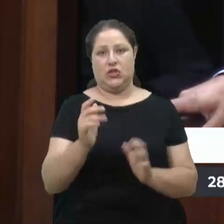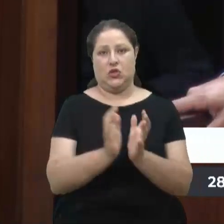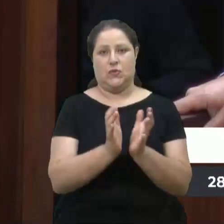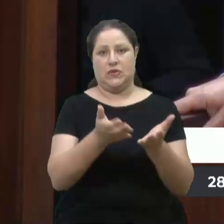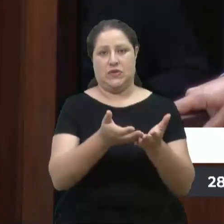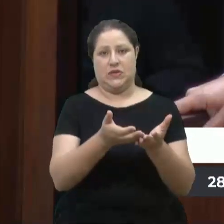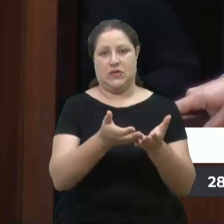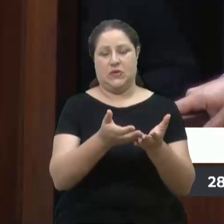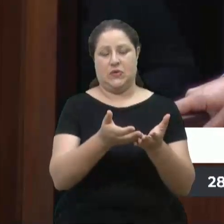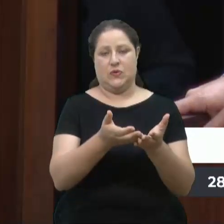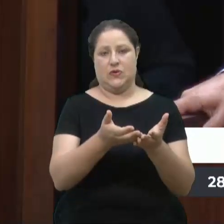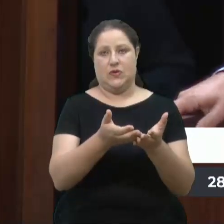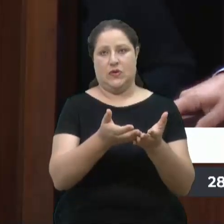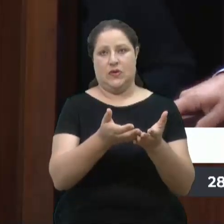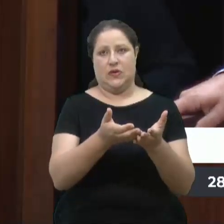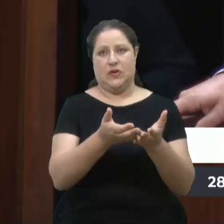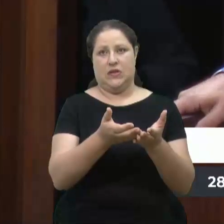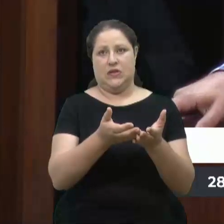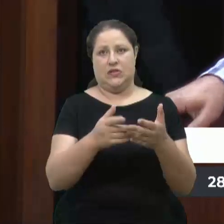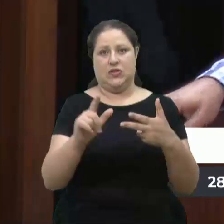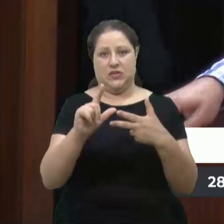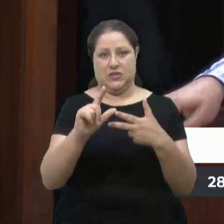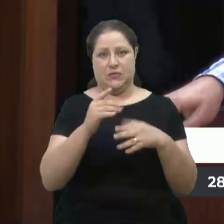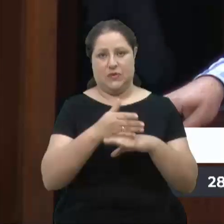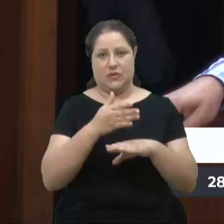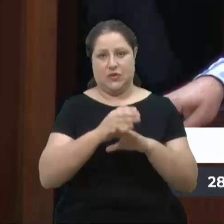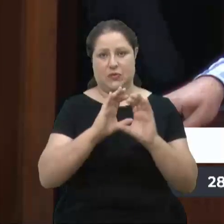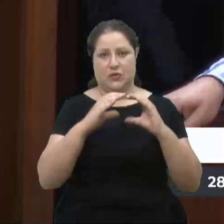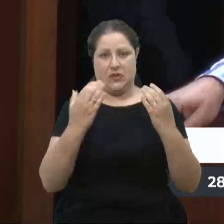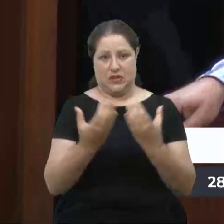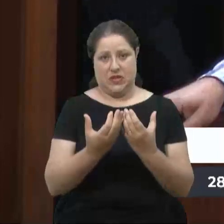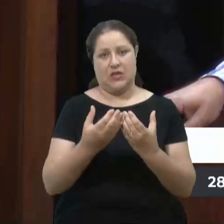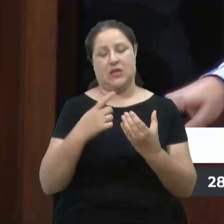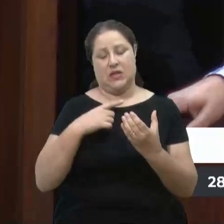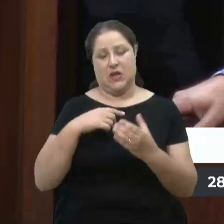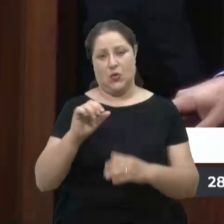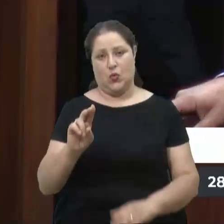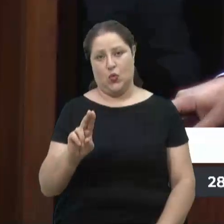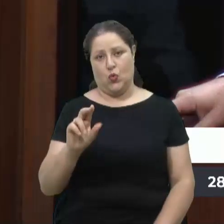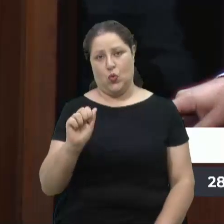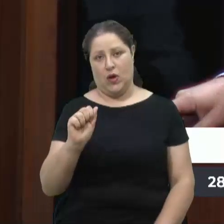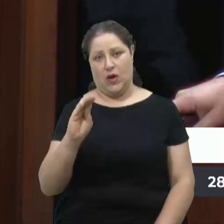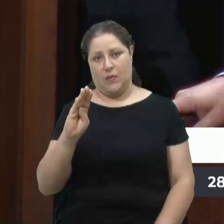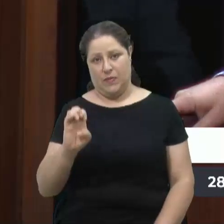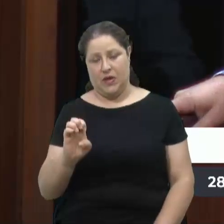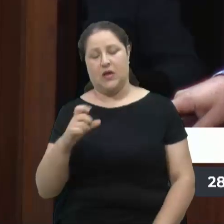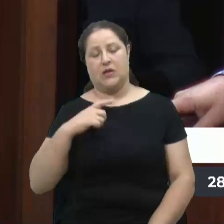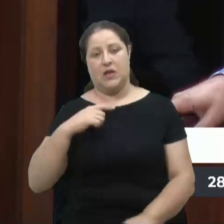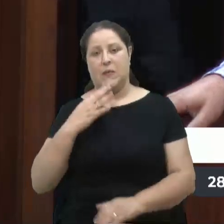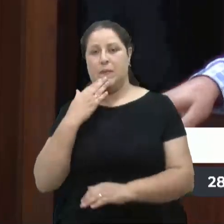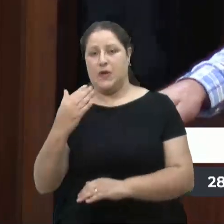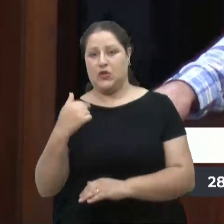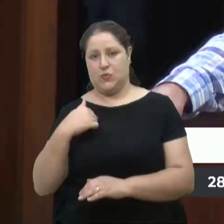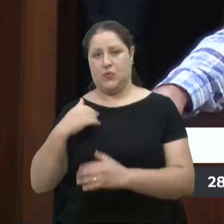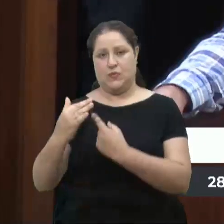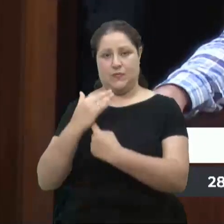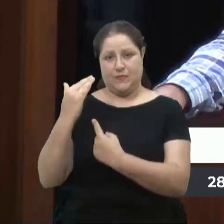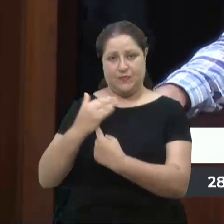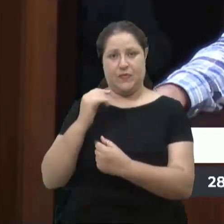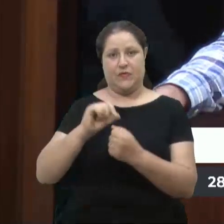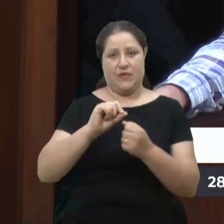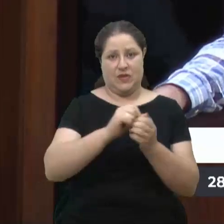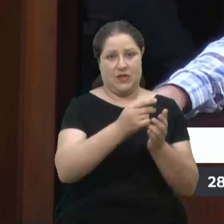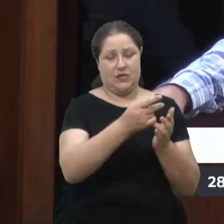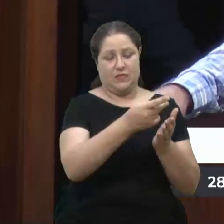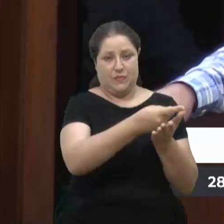Legislação Participativa e Comunitária, fui demandado, a UAB e a Associação Amigos da Maesa protocolaram um ofício aqui